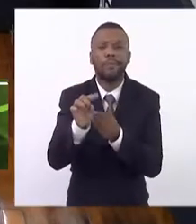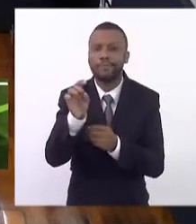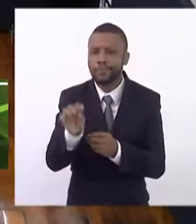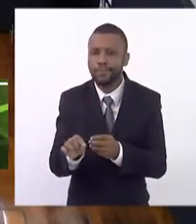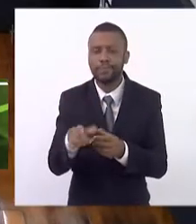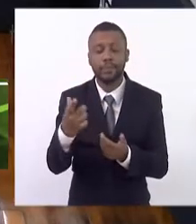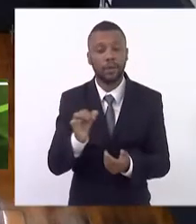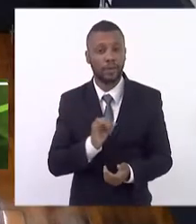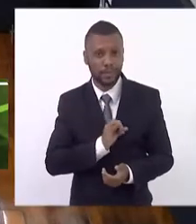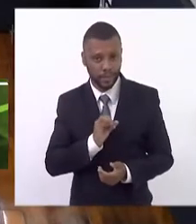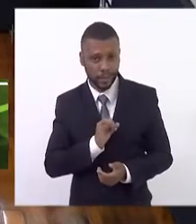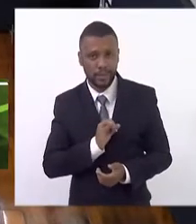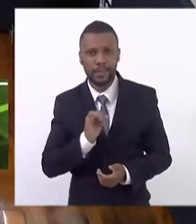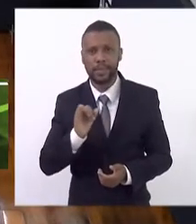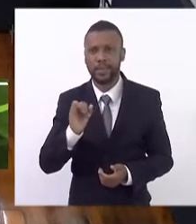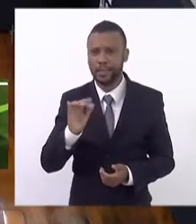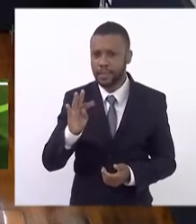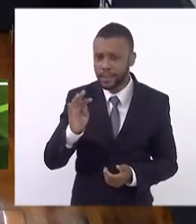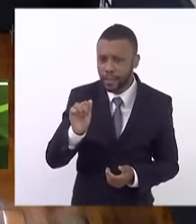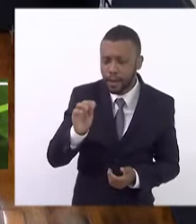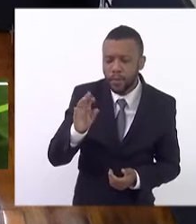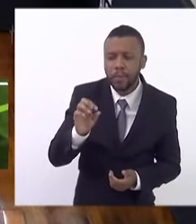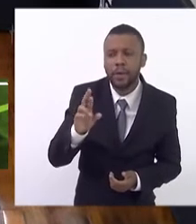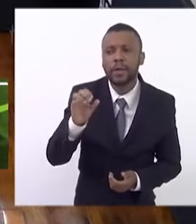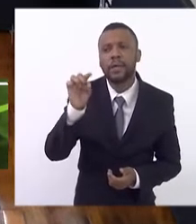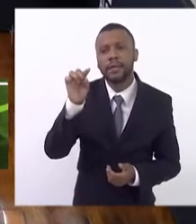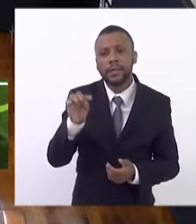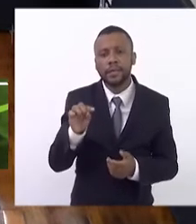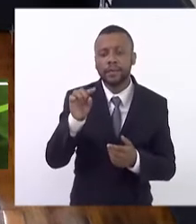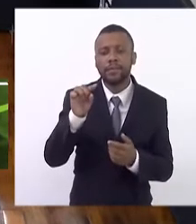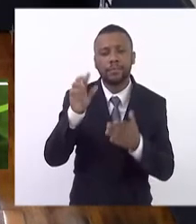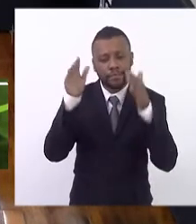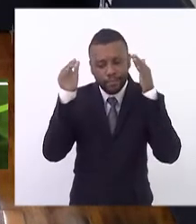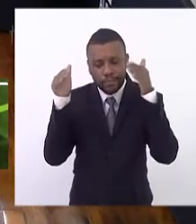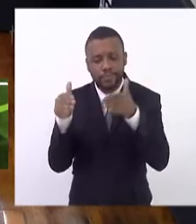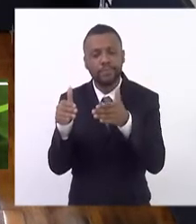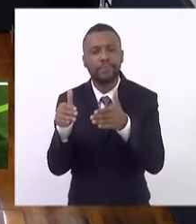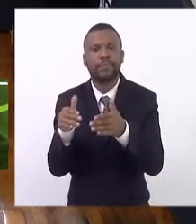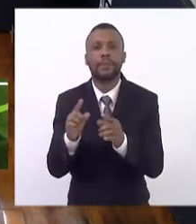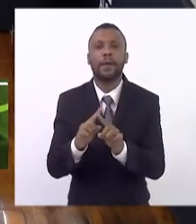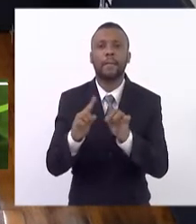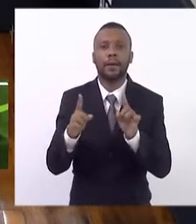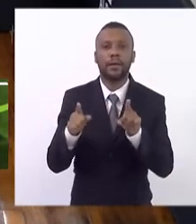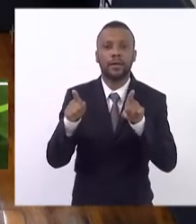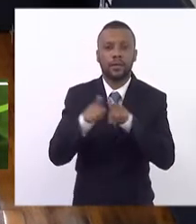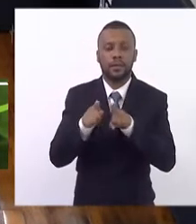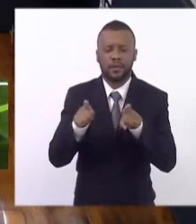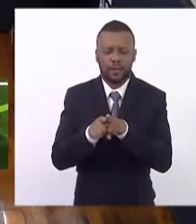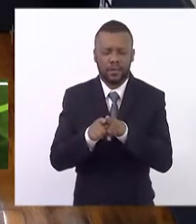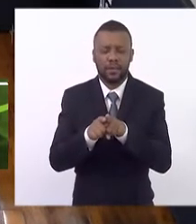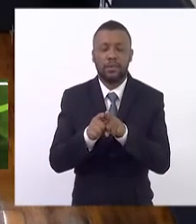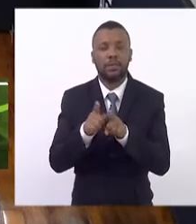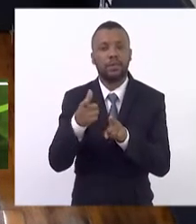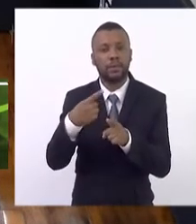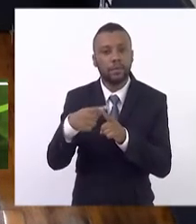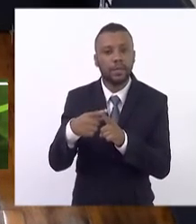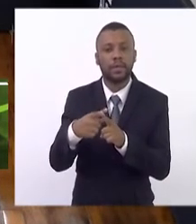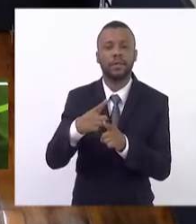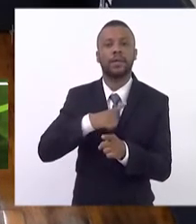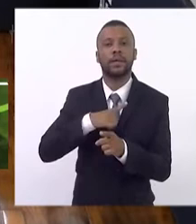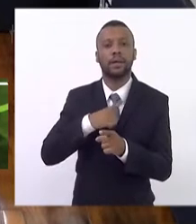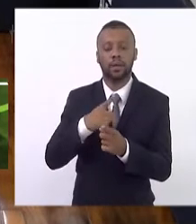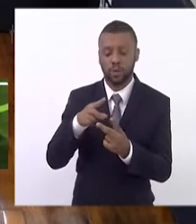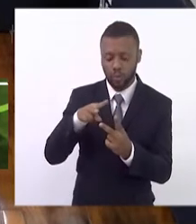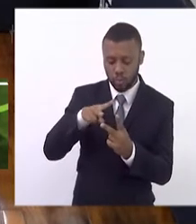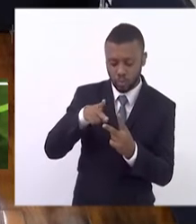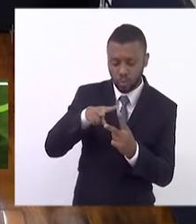Itaboraí, objetivamente Itaboraí, né? Perfeito, mas também, porque tanto os dois primeiros, quer